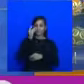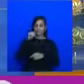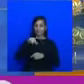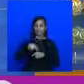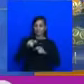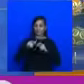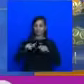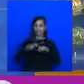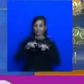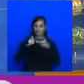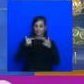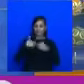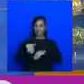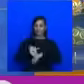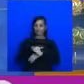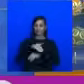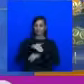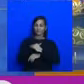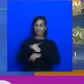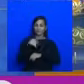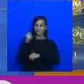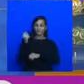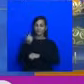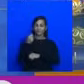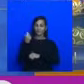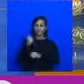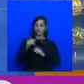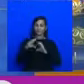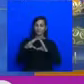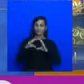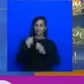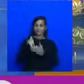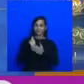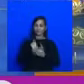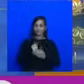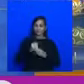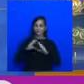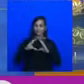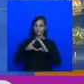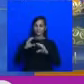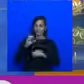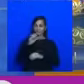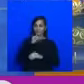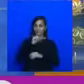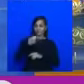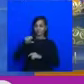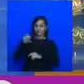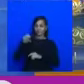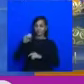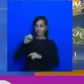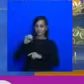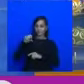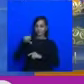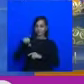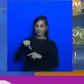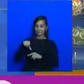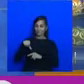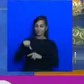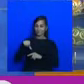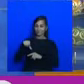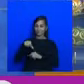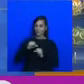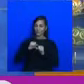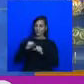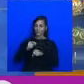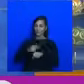vivo direto do Espaço da Sorte em São Paulo. Mais um número chegando, bola laranja, 09. Laranja